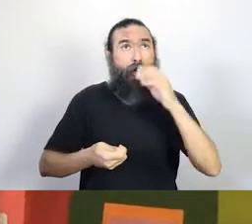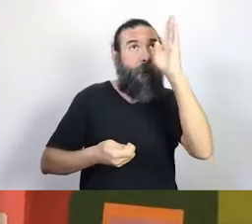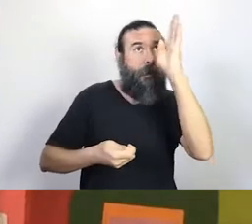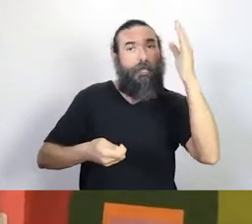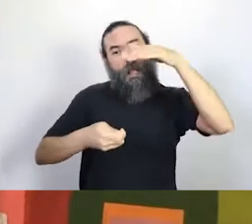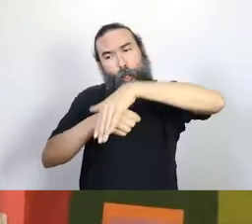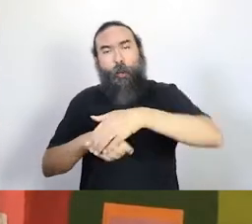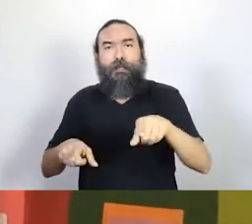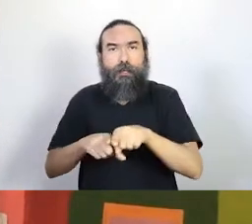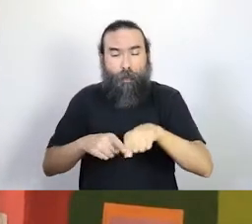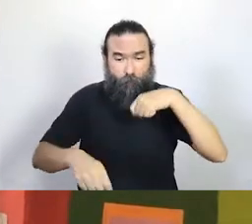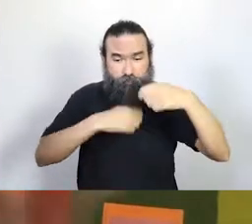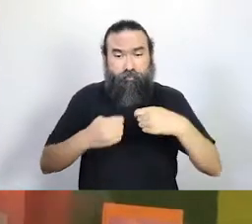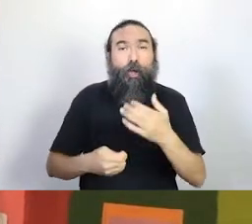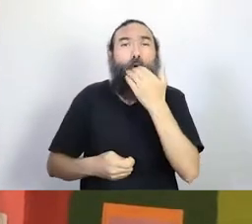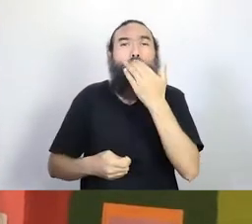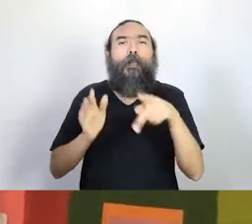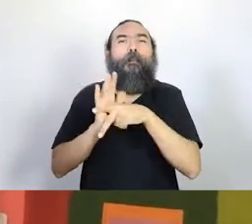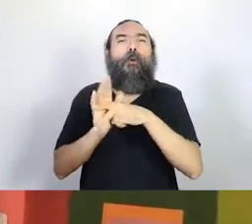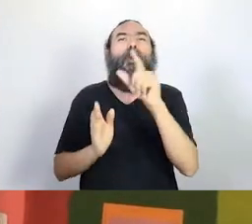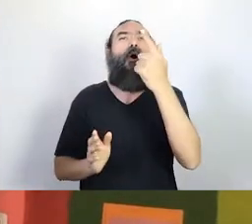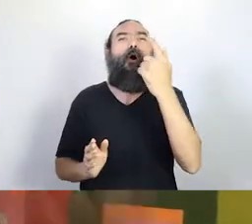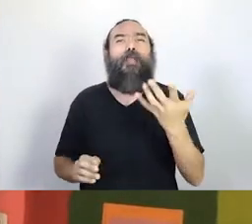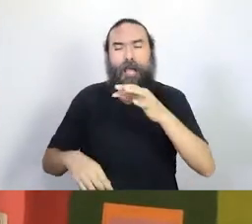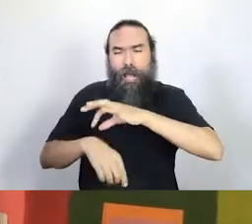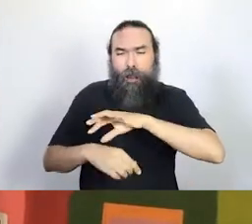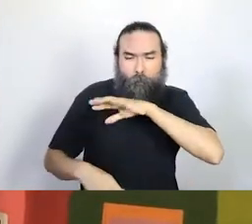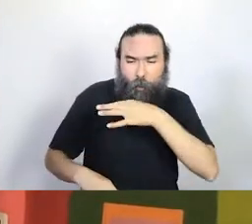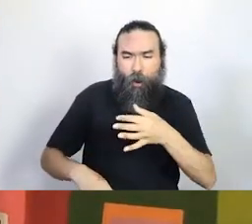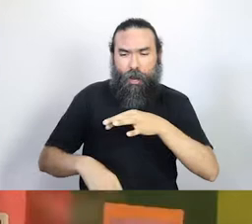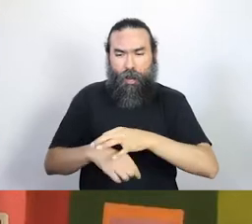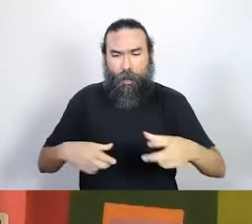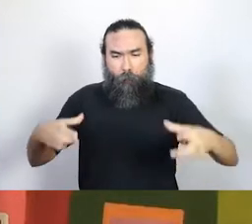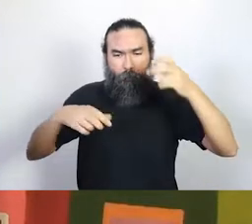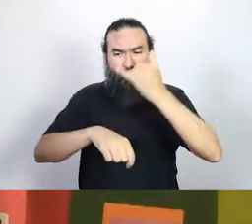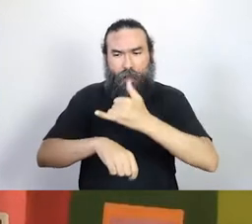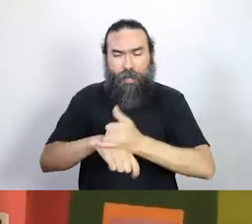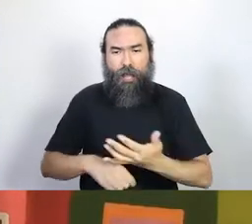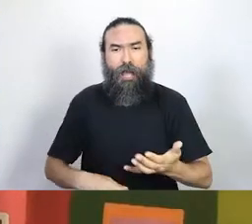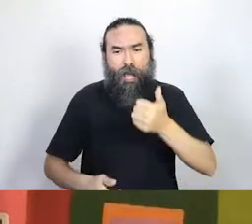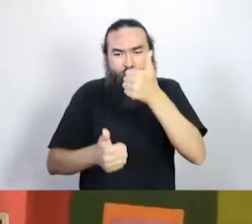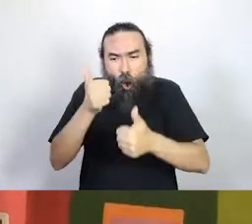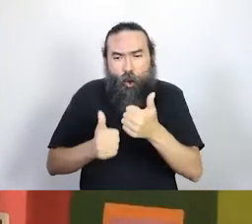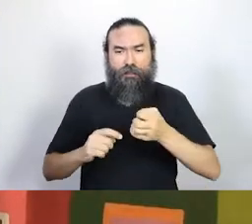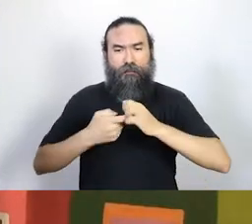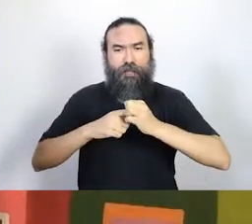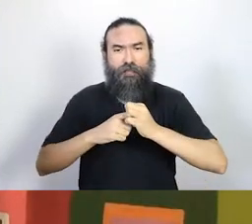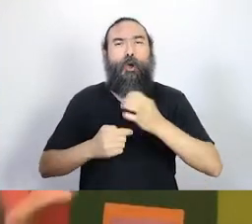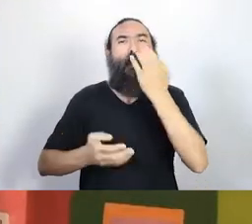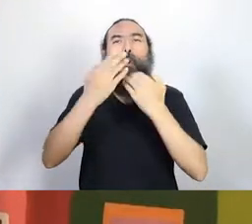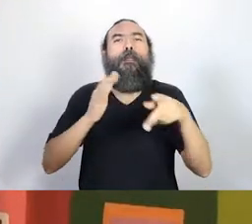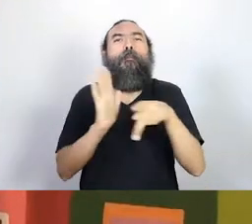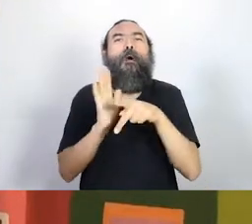típicas goianas, que é a carne de porco, que é a carne de panela, que é o arroz, que é o feijão. Essas são as comidas típicas